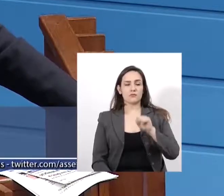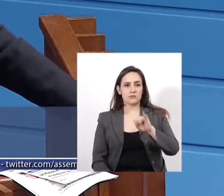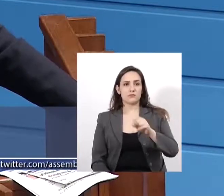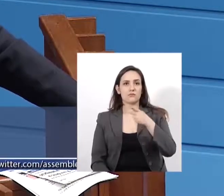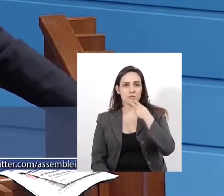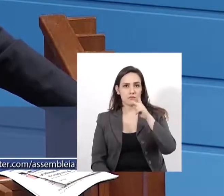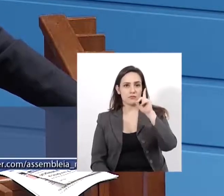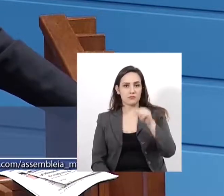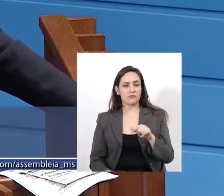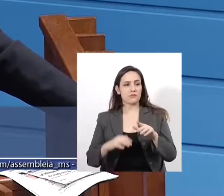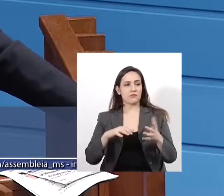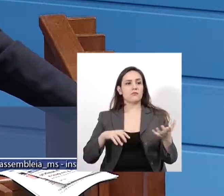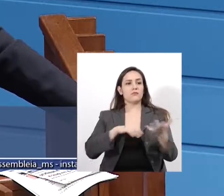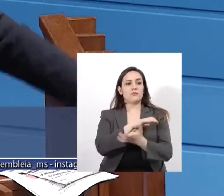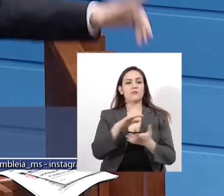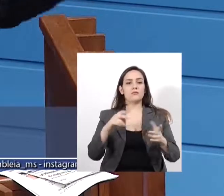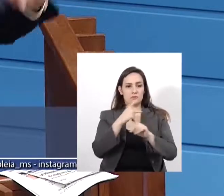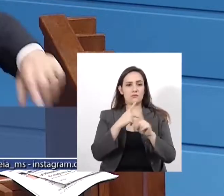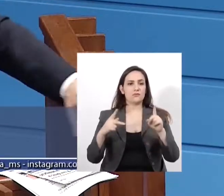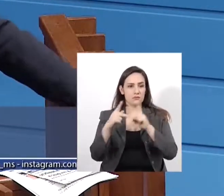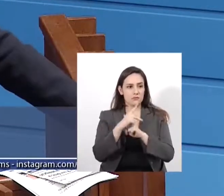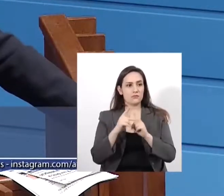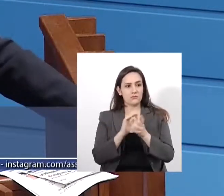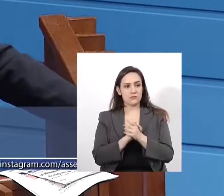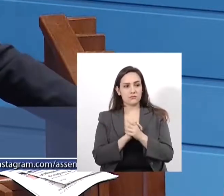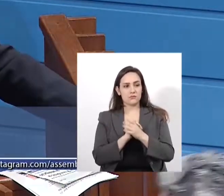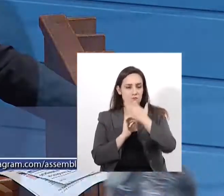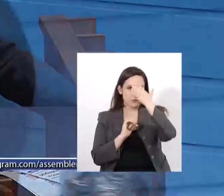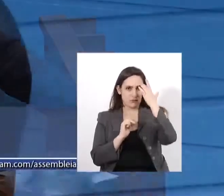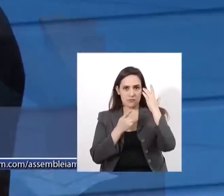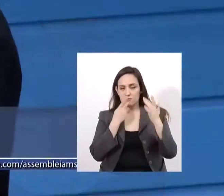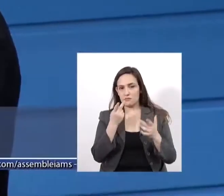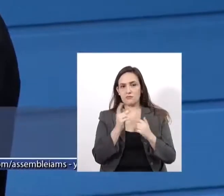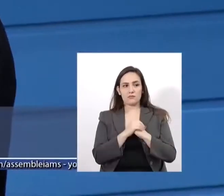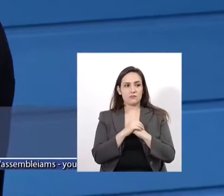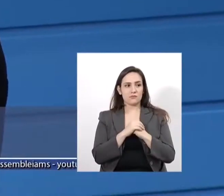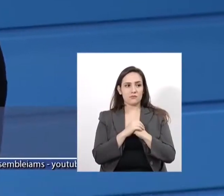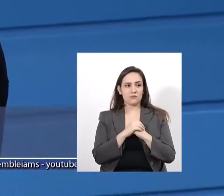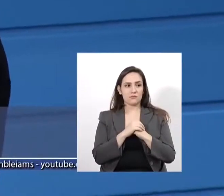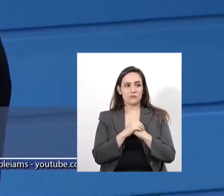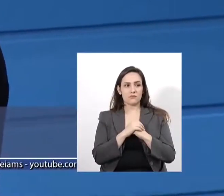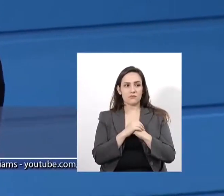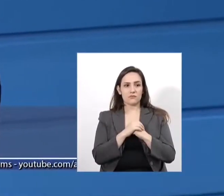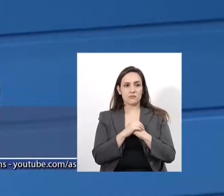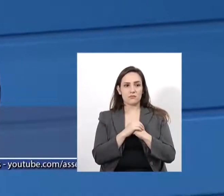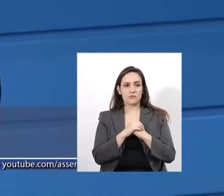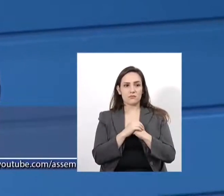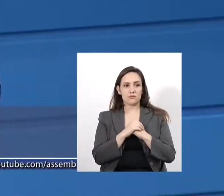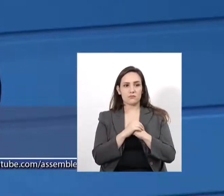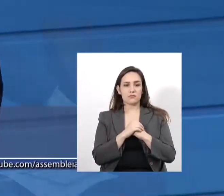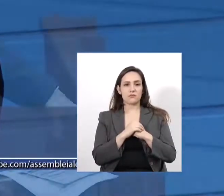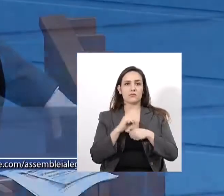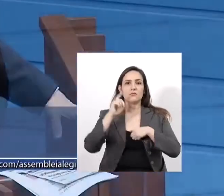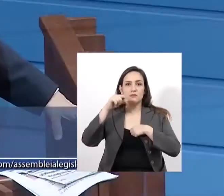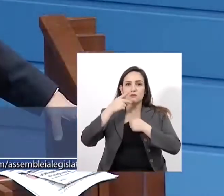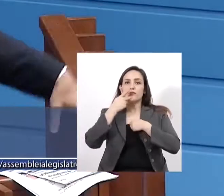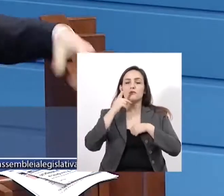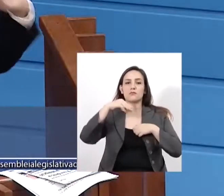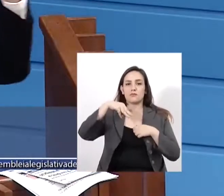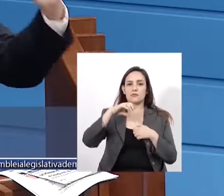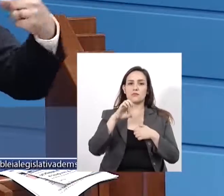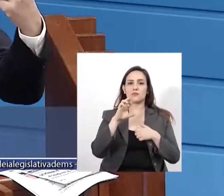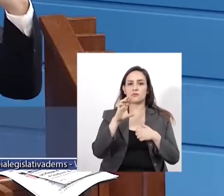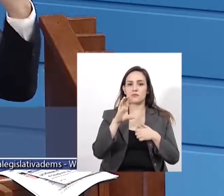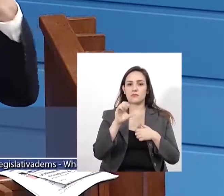da Previdência na grande imprensa, a gente ouve falar assim: o mercado reagiu bem,